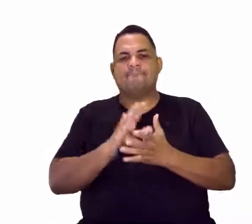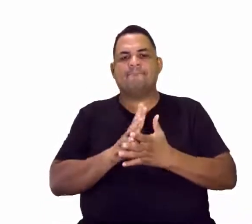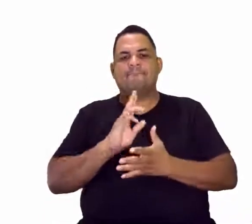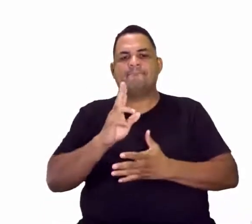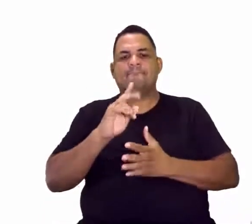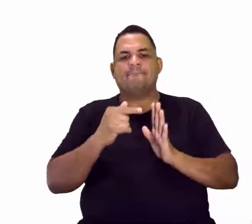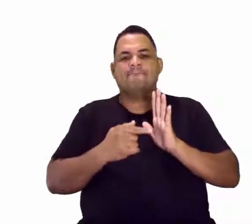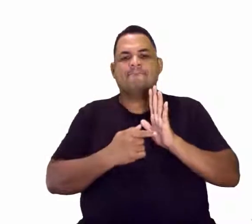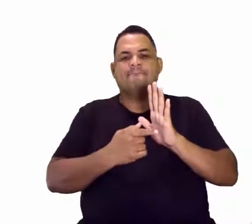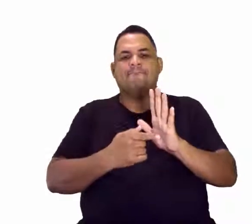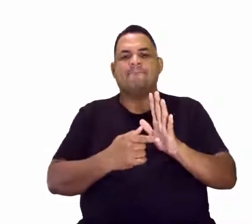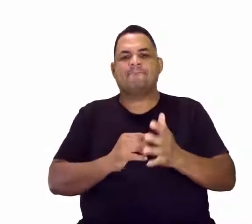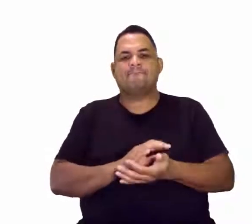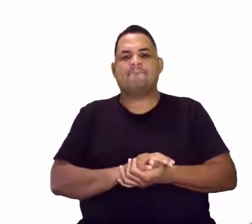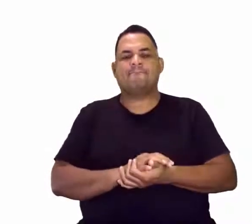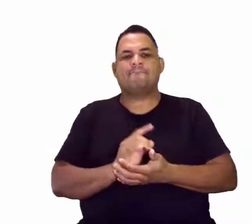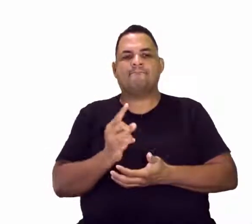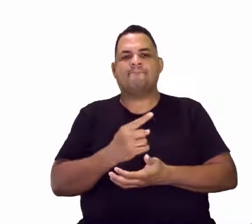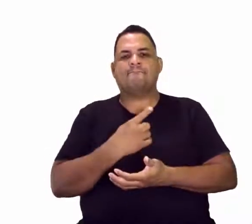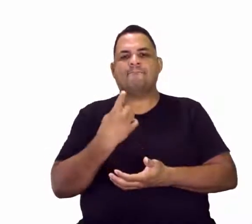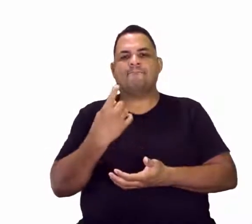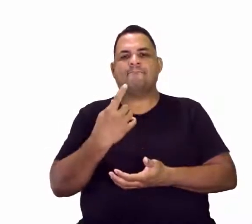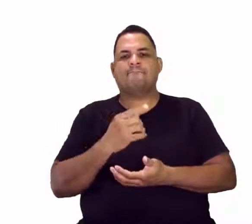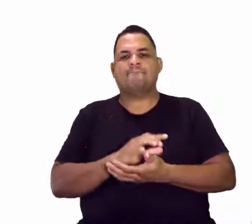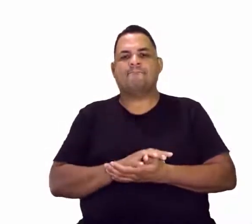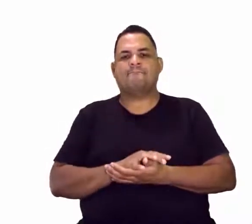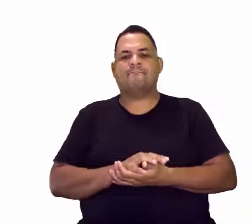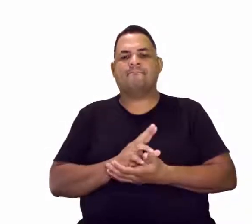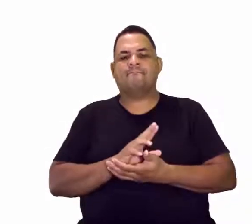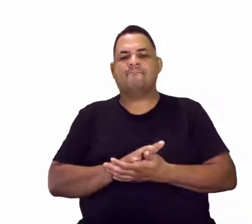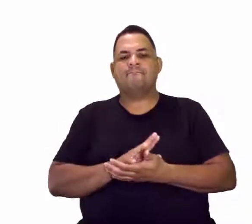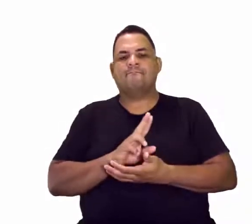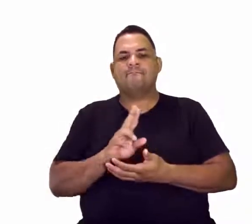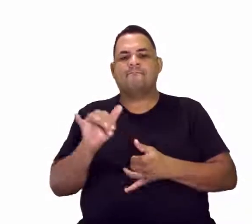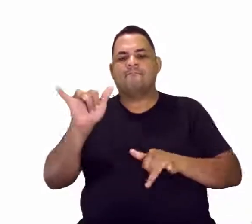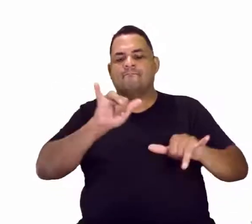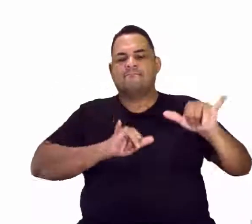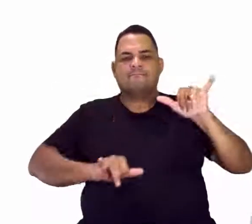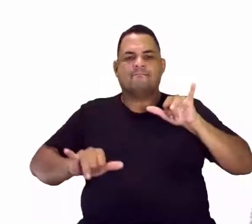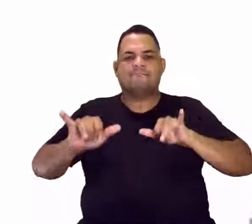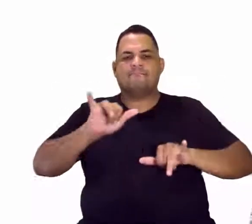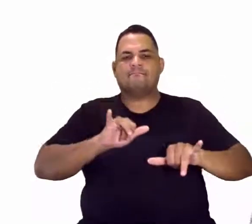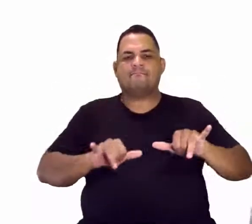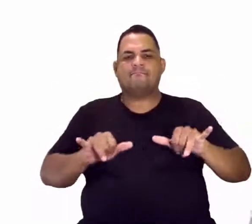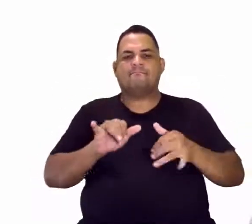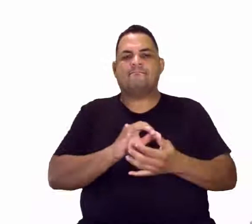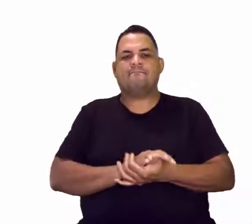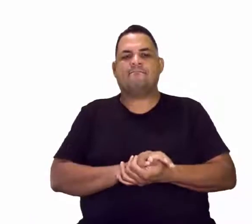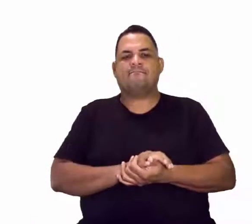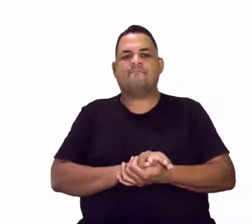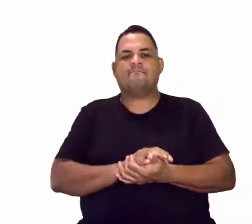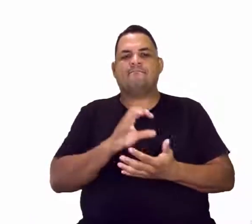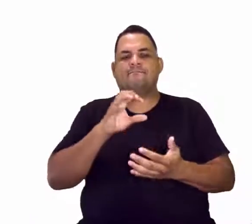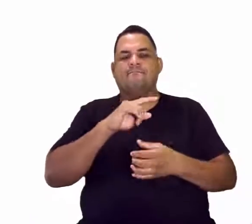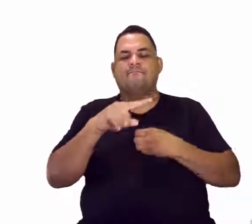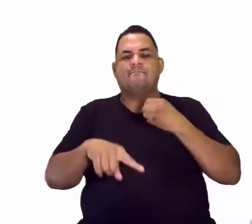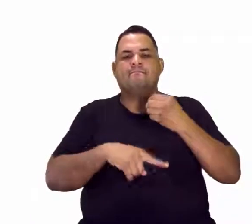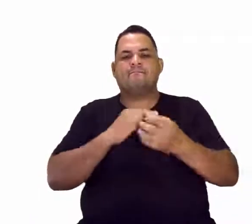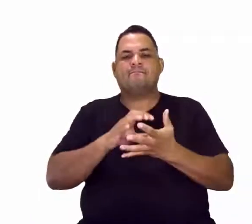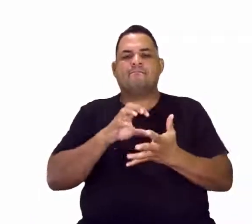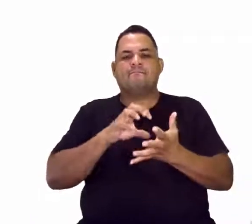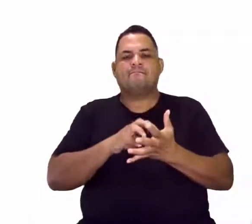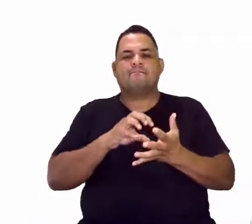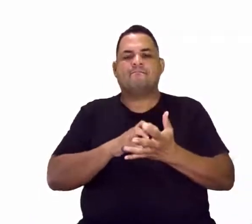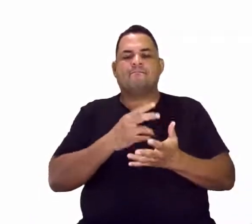vão apresentar o que nós chamamos na química de átomo central. E aí a gente